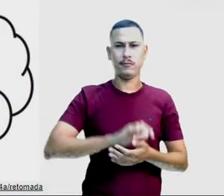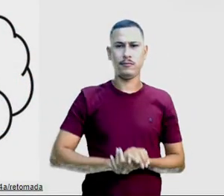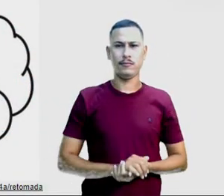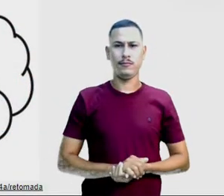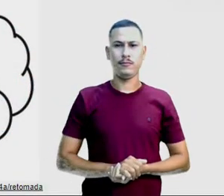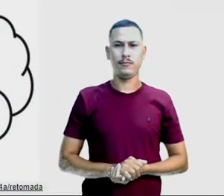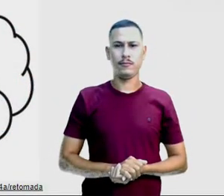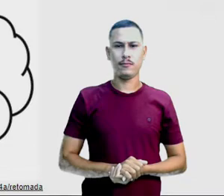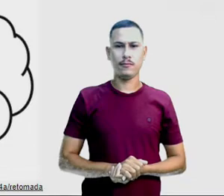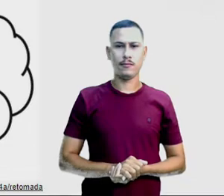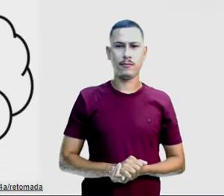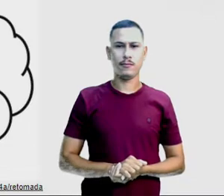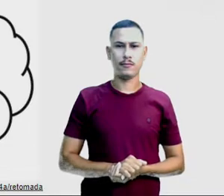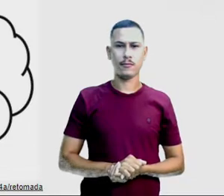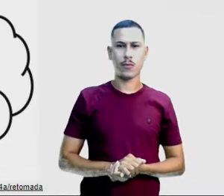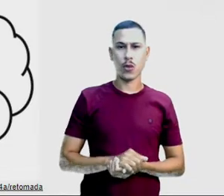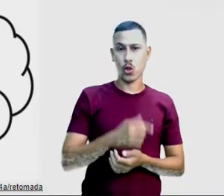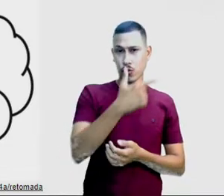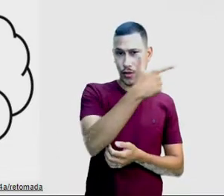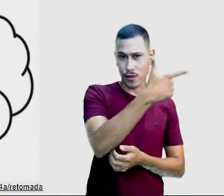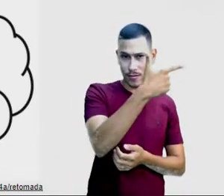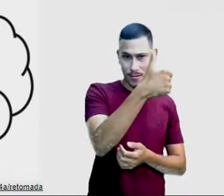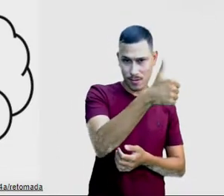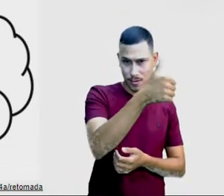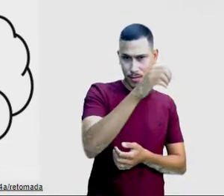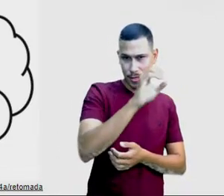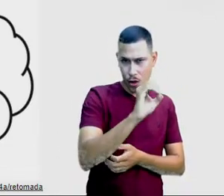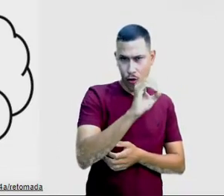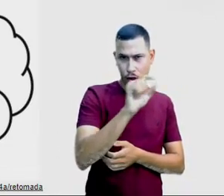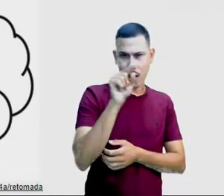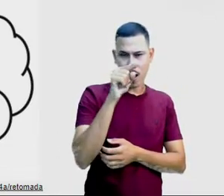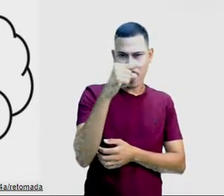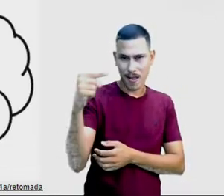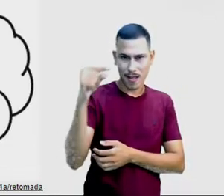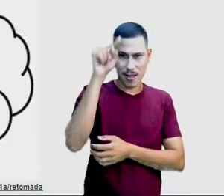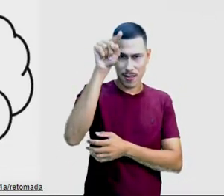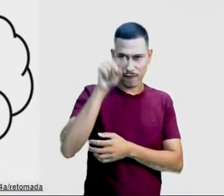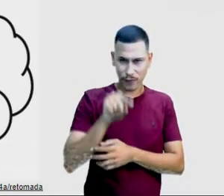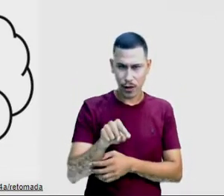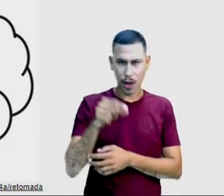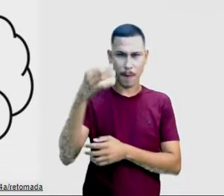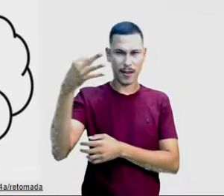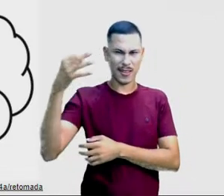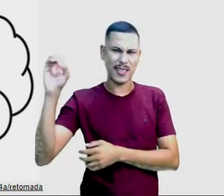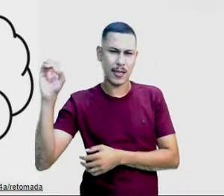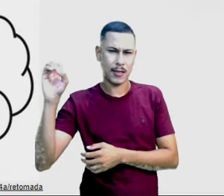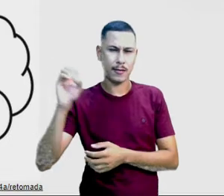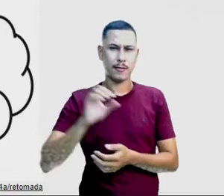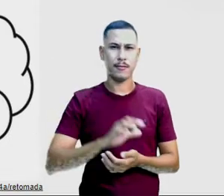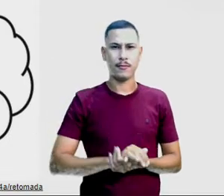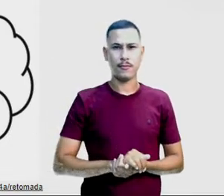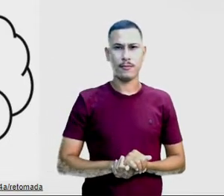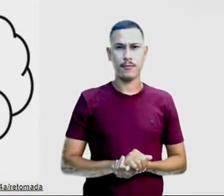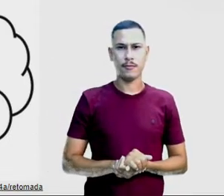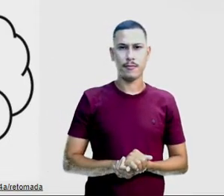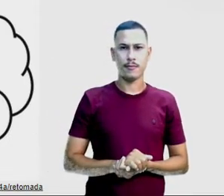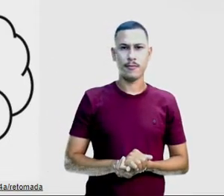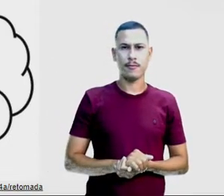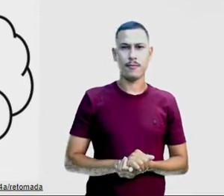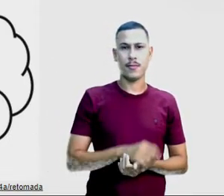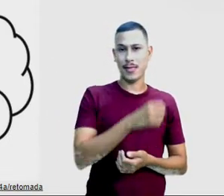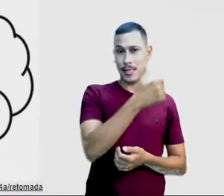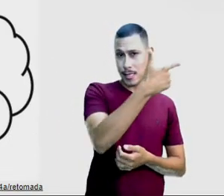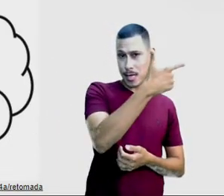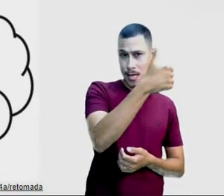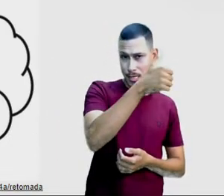Nós temos 210 para dividir para 30. O que é que eu posso